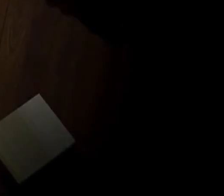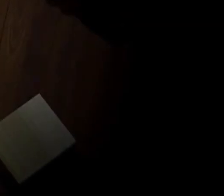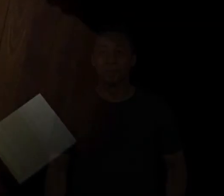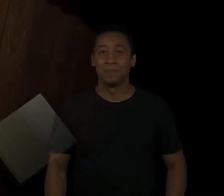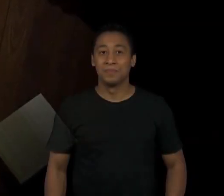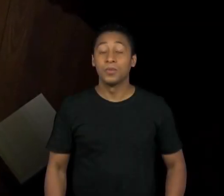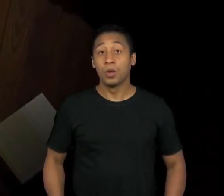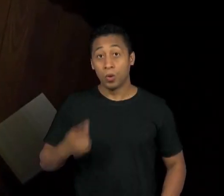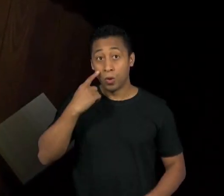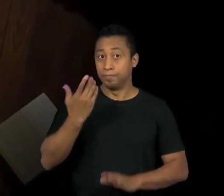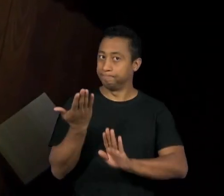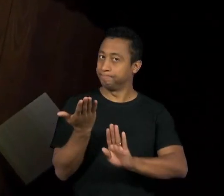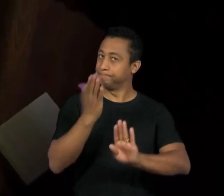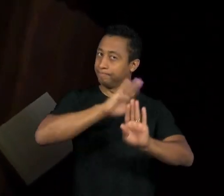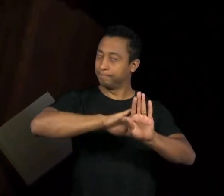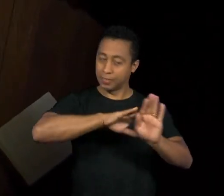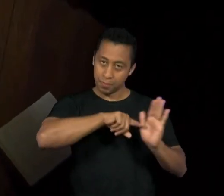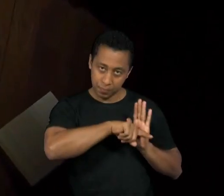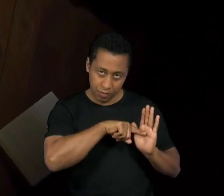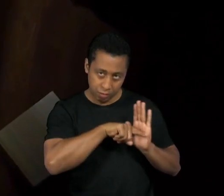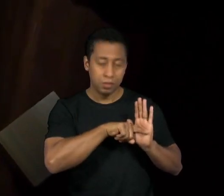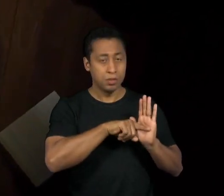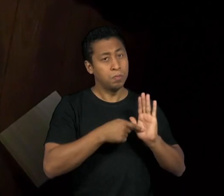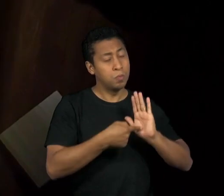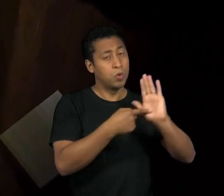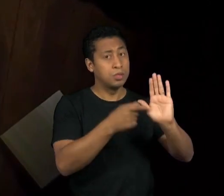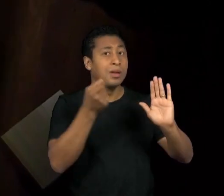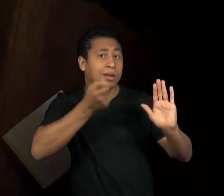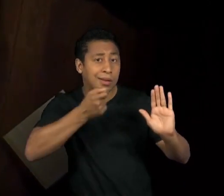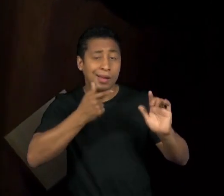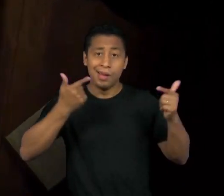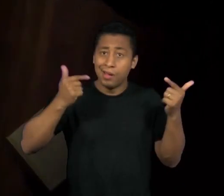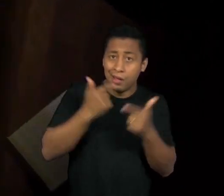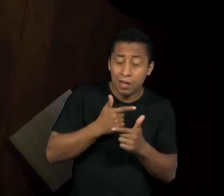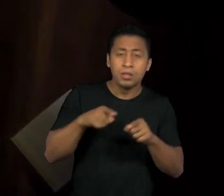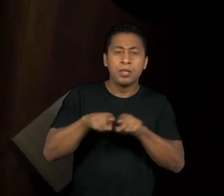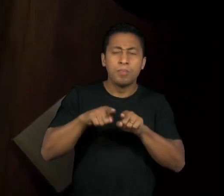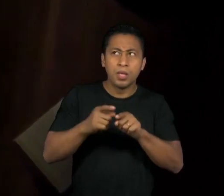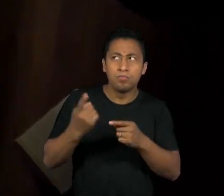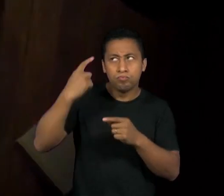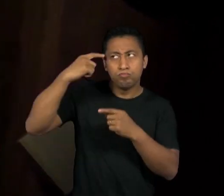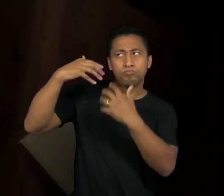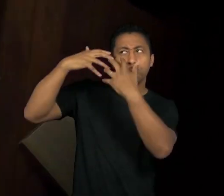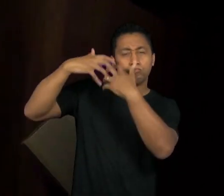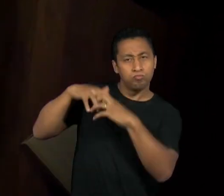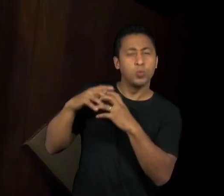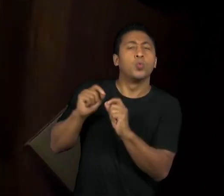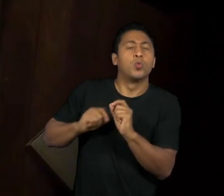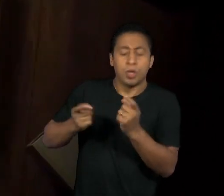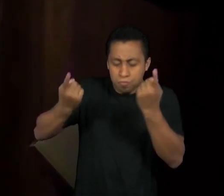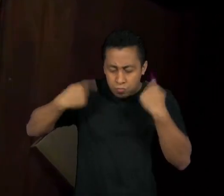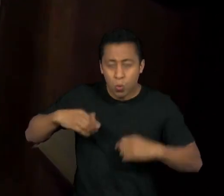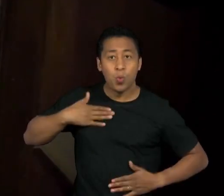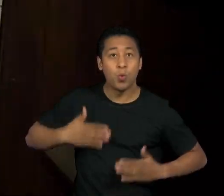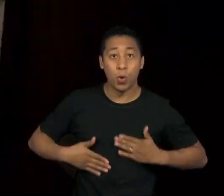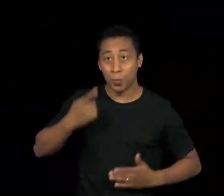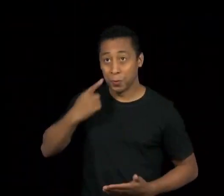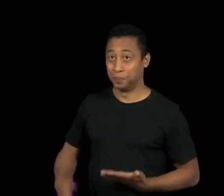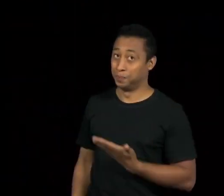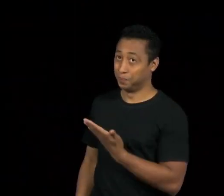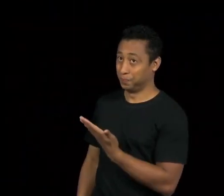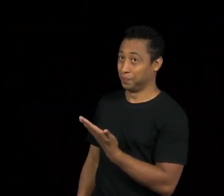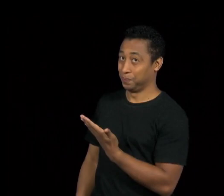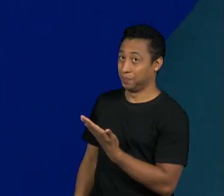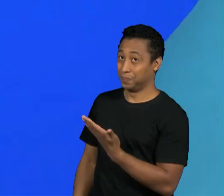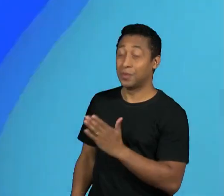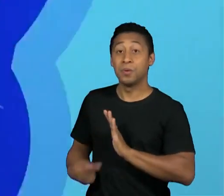Existe ciência por trás do humor, do riso e seus efeitos psicológicos e fisiológicos no corpo humano. Chama-se gelotologia.